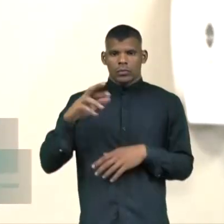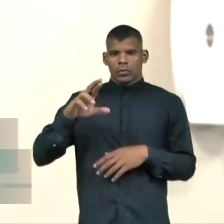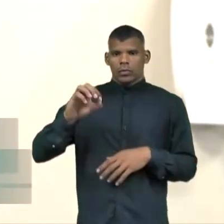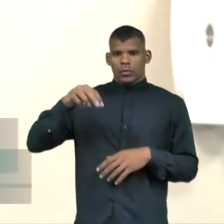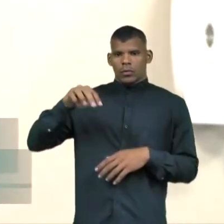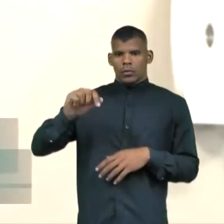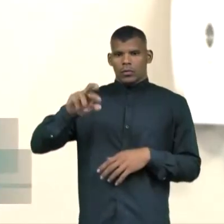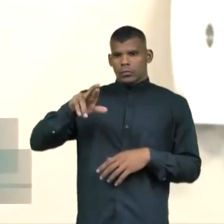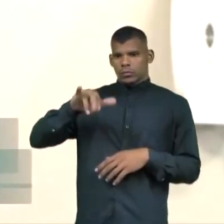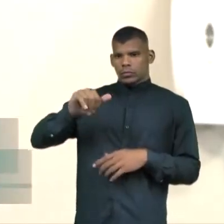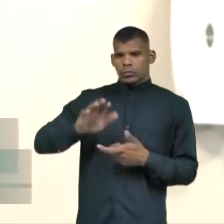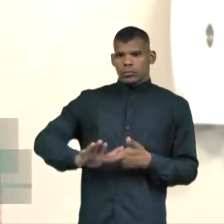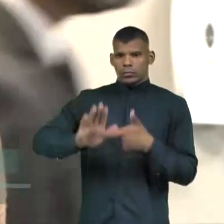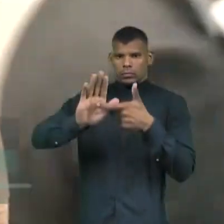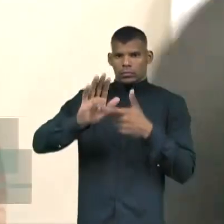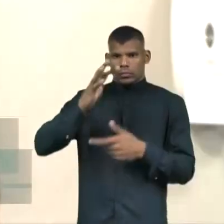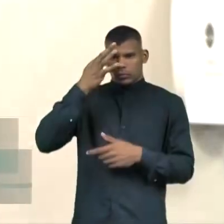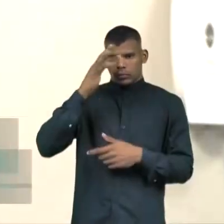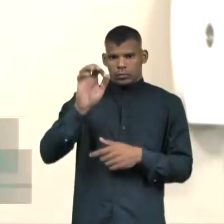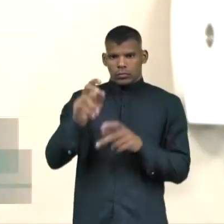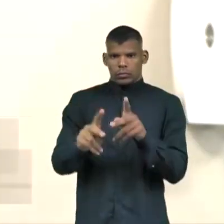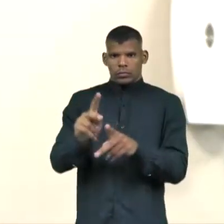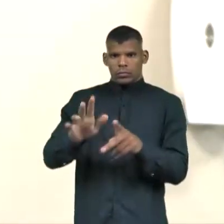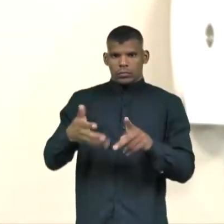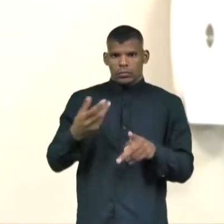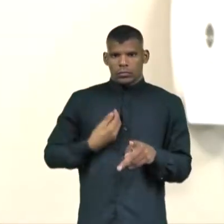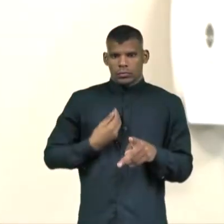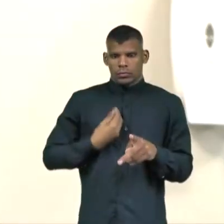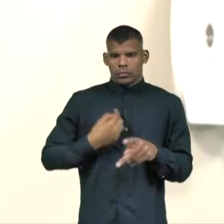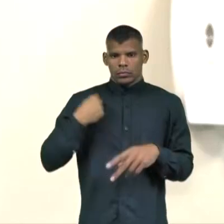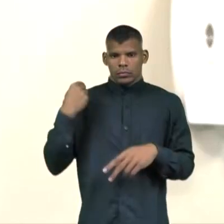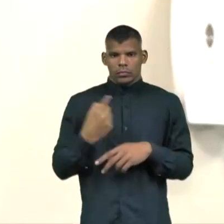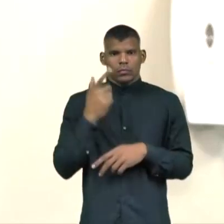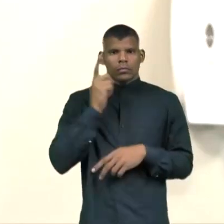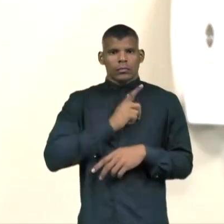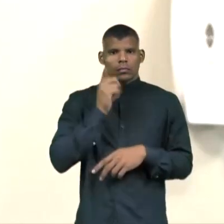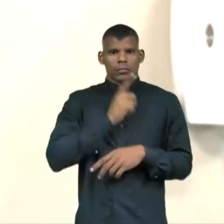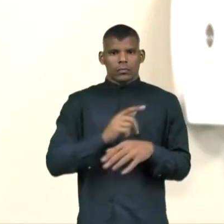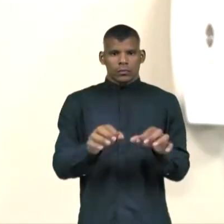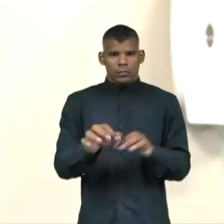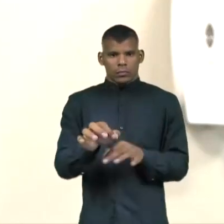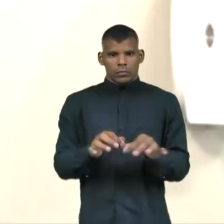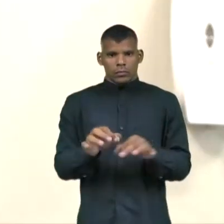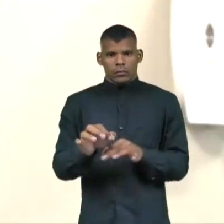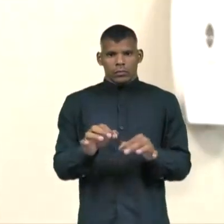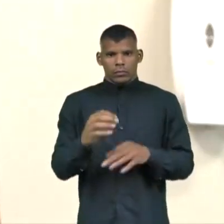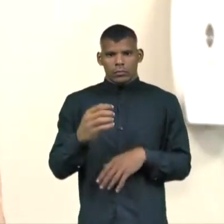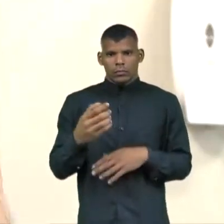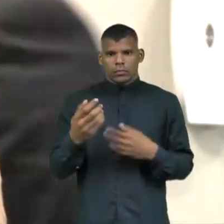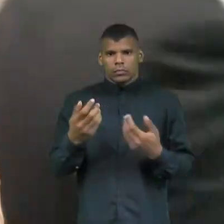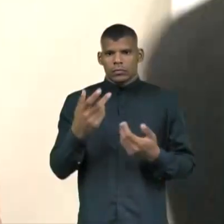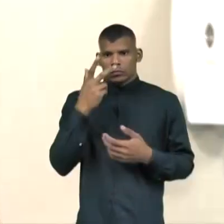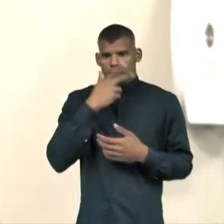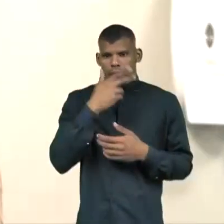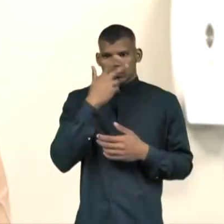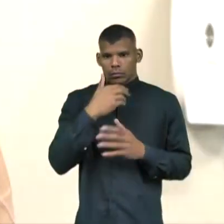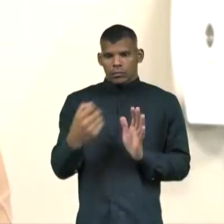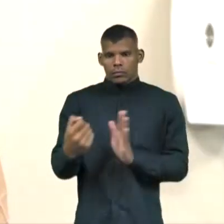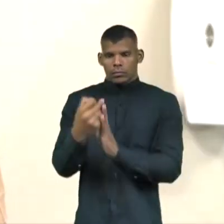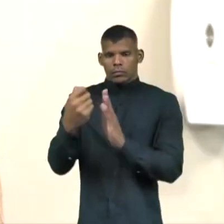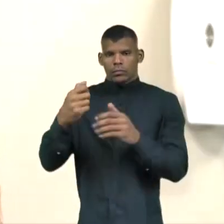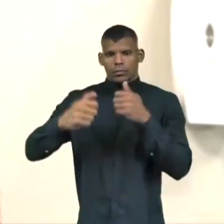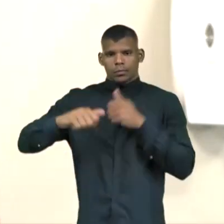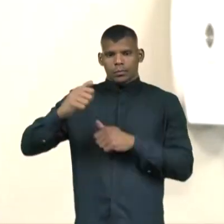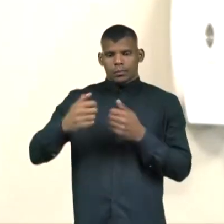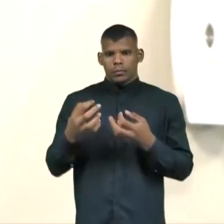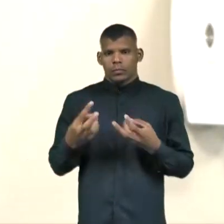que mostram a fé de um povo que já existe, a gente consegue organizar. É como se a gente estivesse dando um selo de qualidade. Então, se a